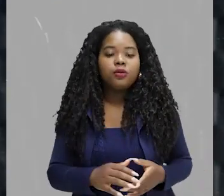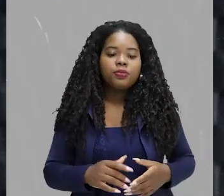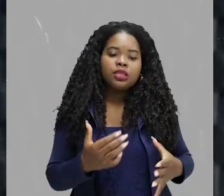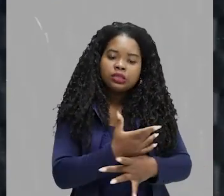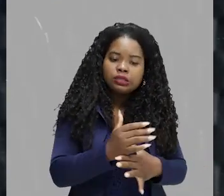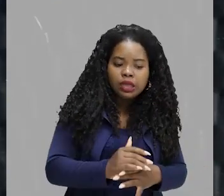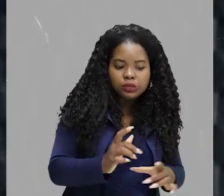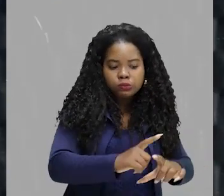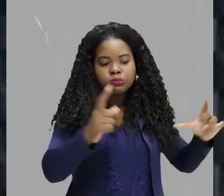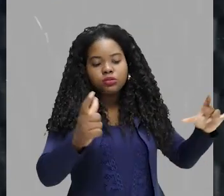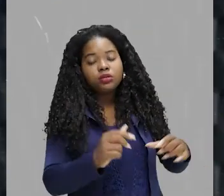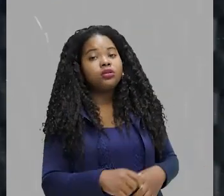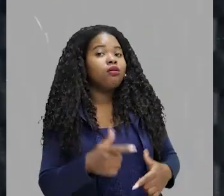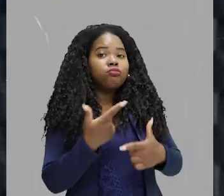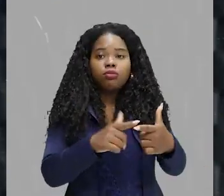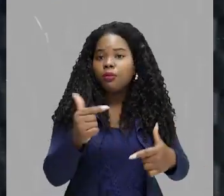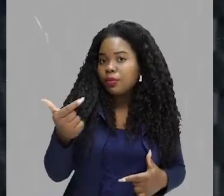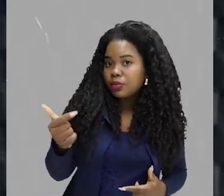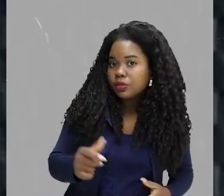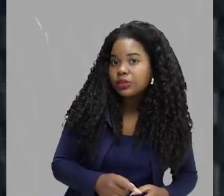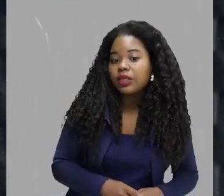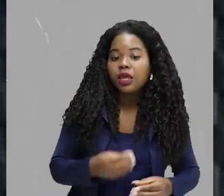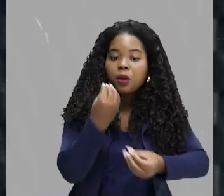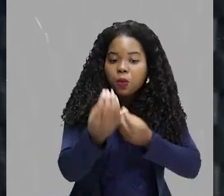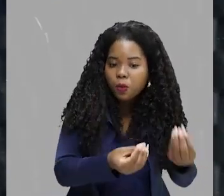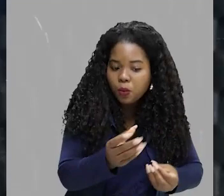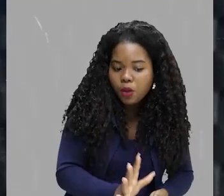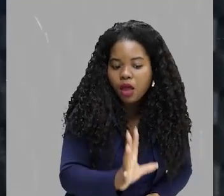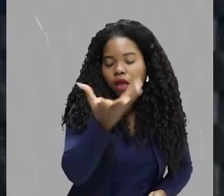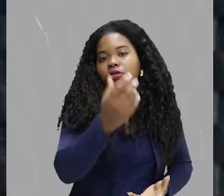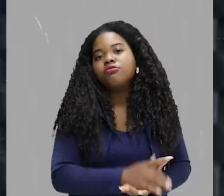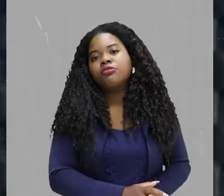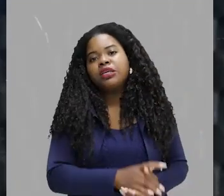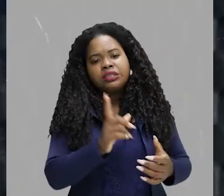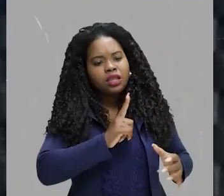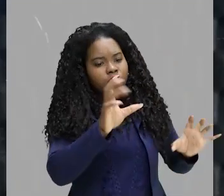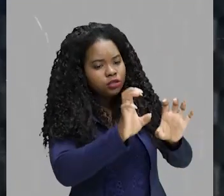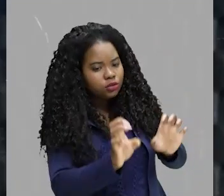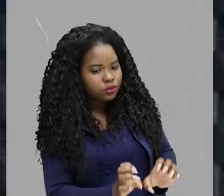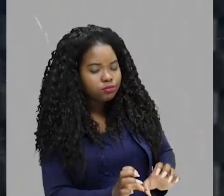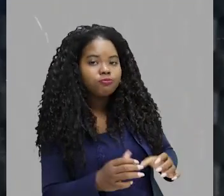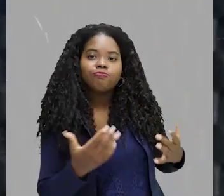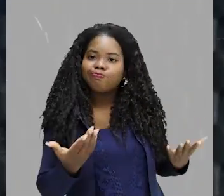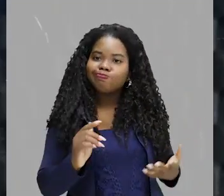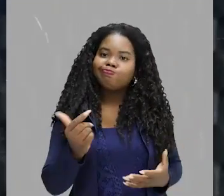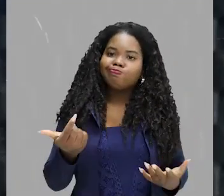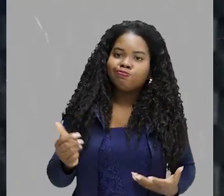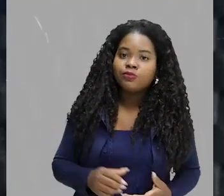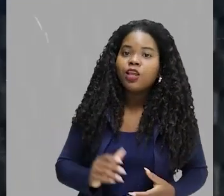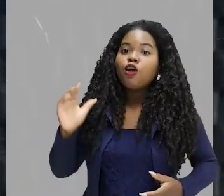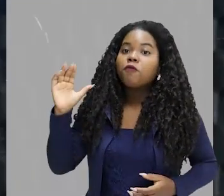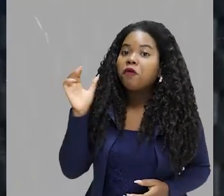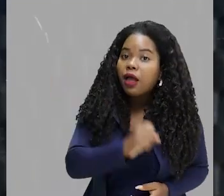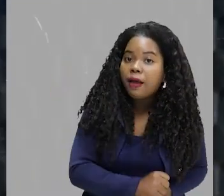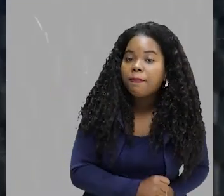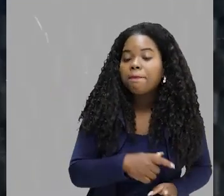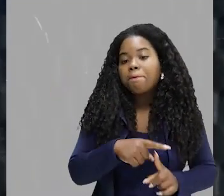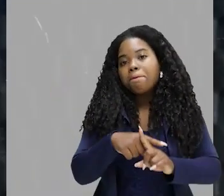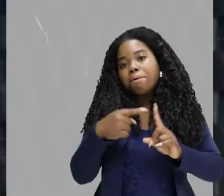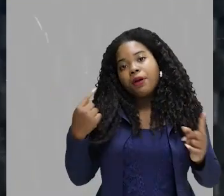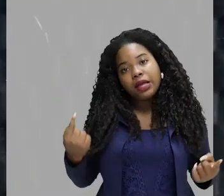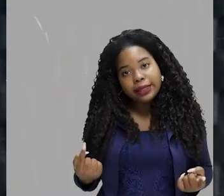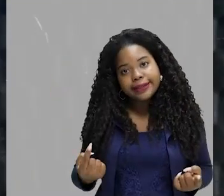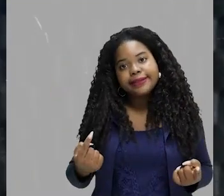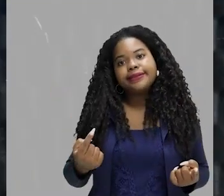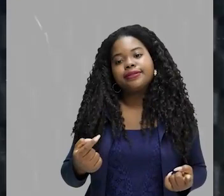não é problema. O problema é a forma como cresce. E não foi da melhor forma. Porque foi de maneira muito rápida, sem que